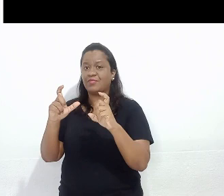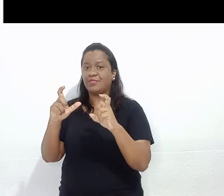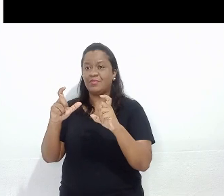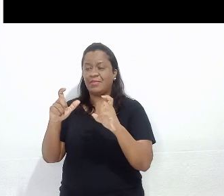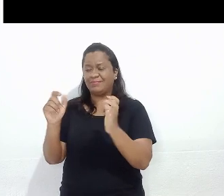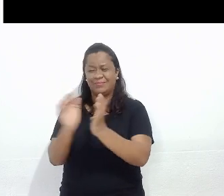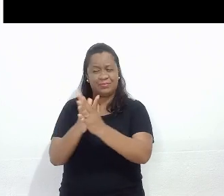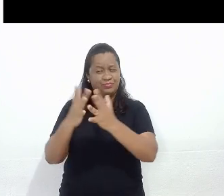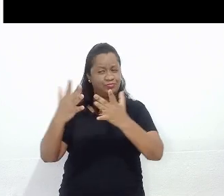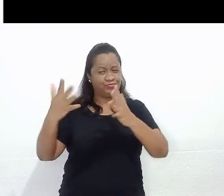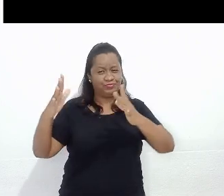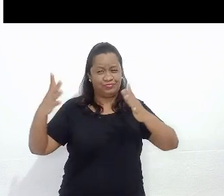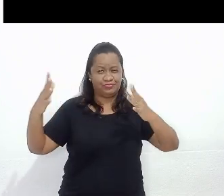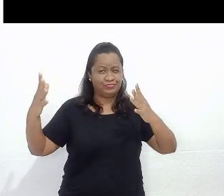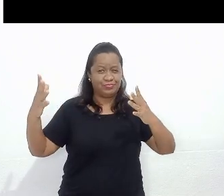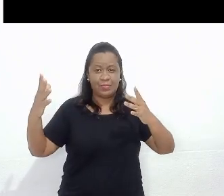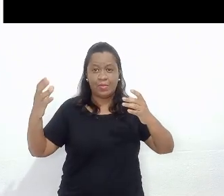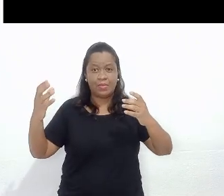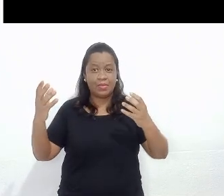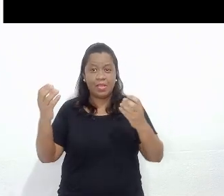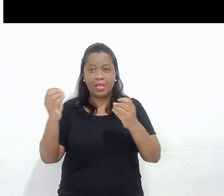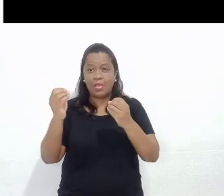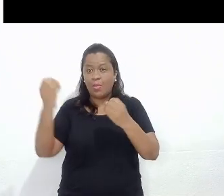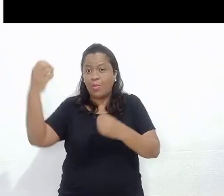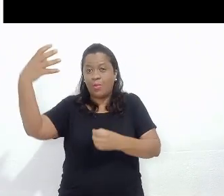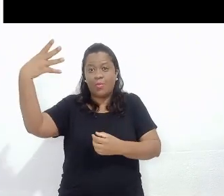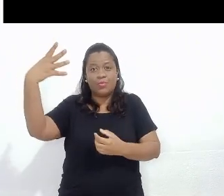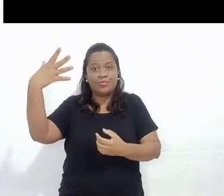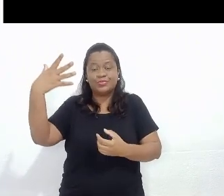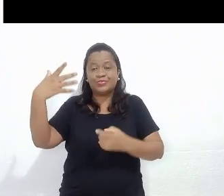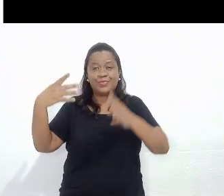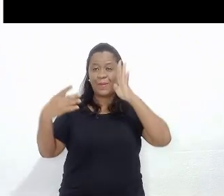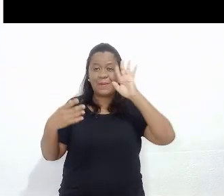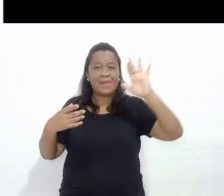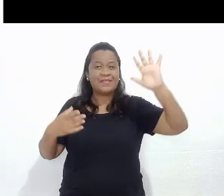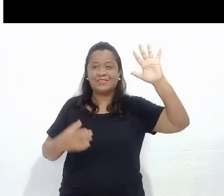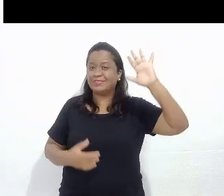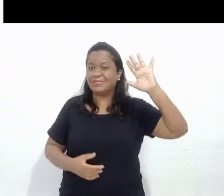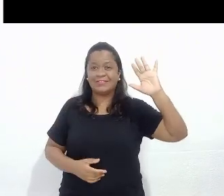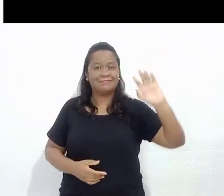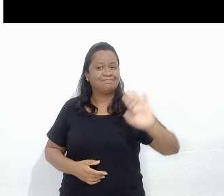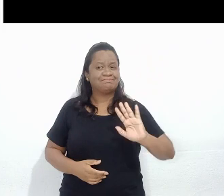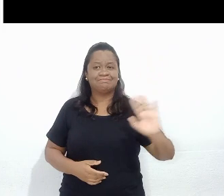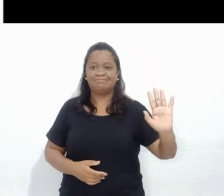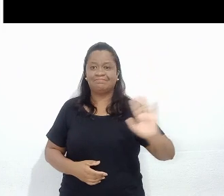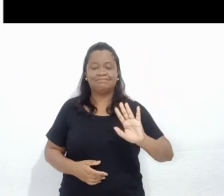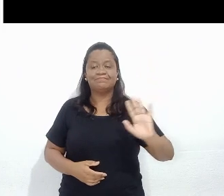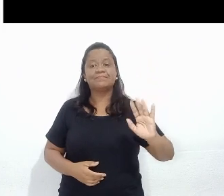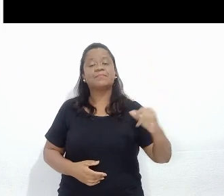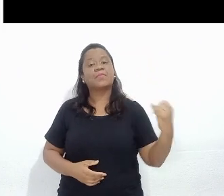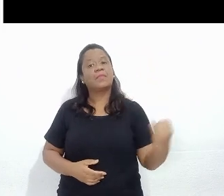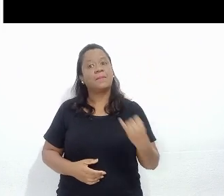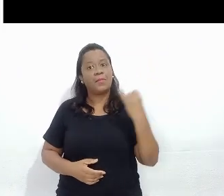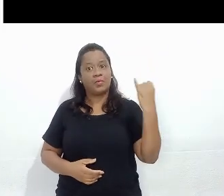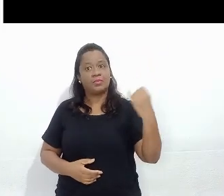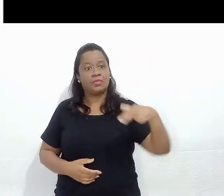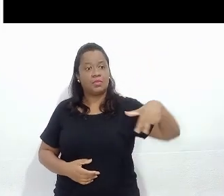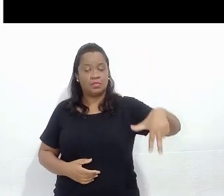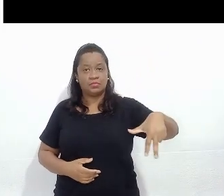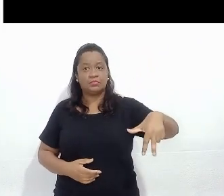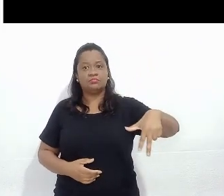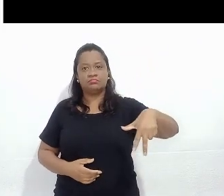não vai conseguir fazer com a fotografia que você tinha imaginado. Né? Então, se é importante que o personagem entre de